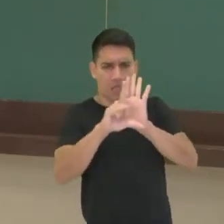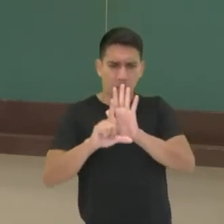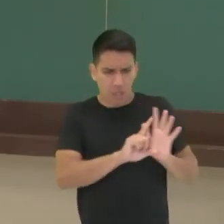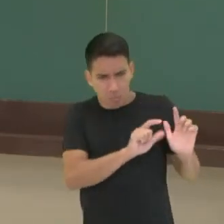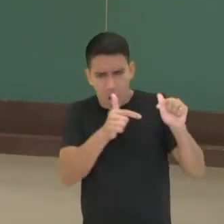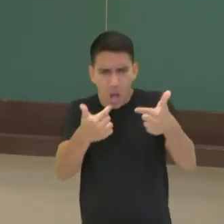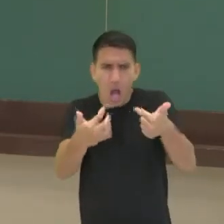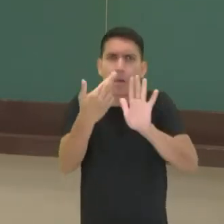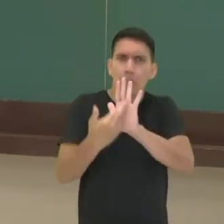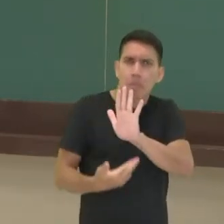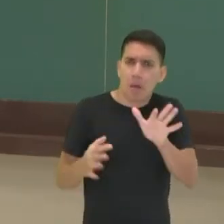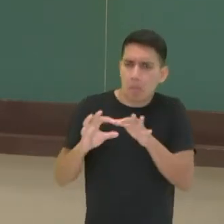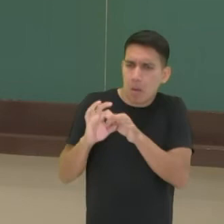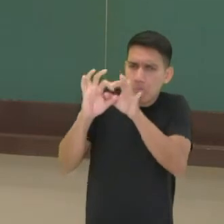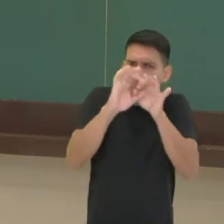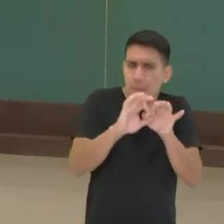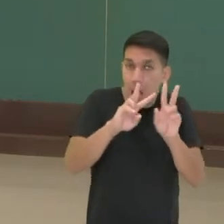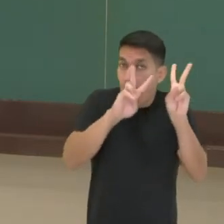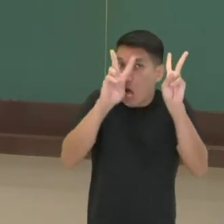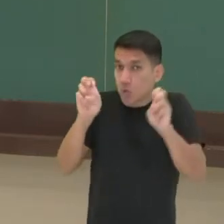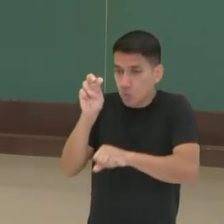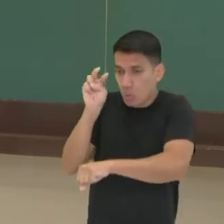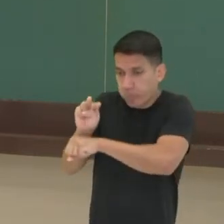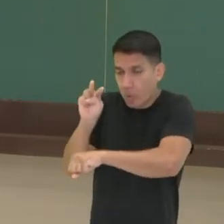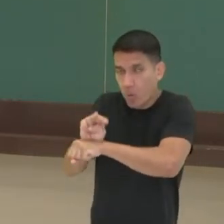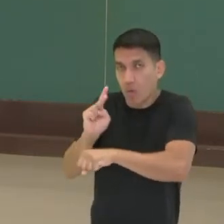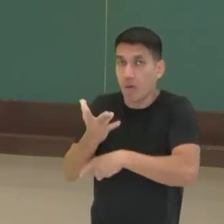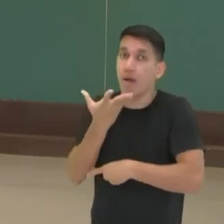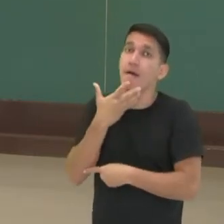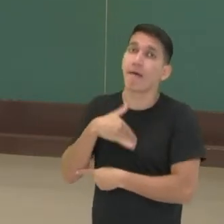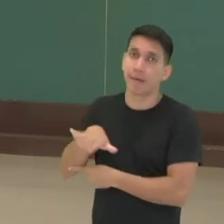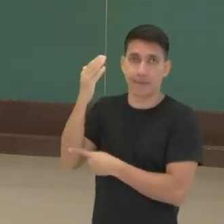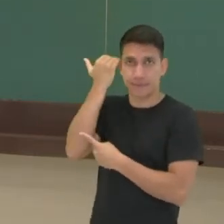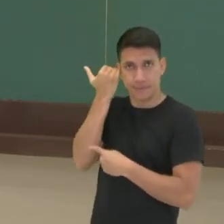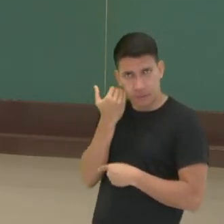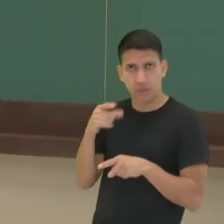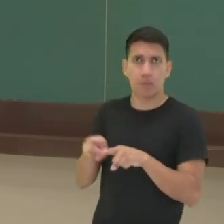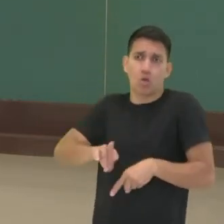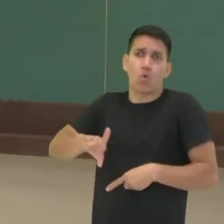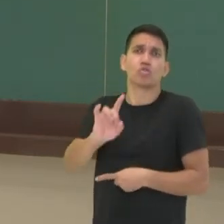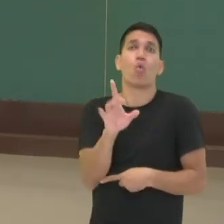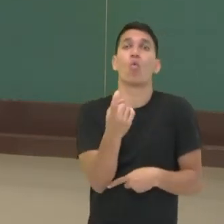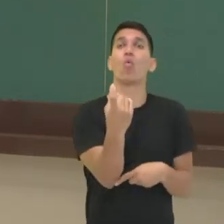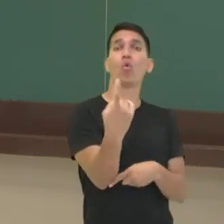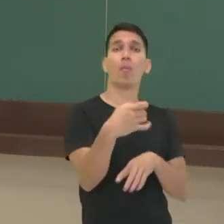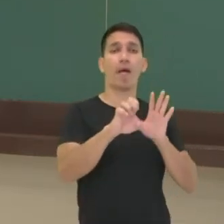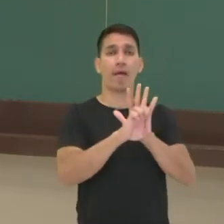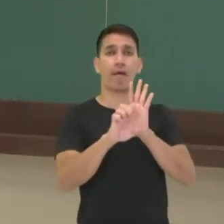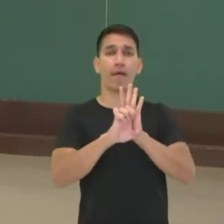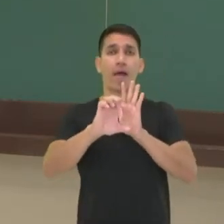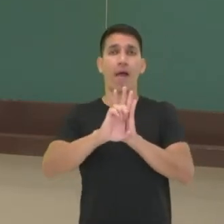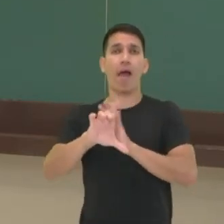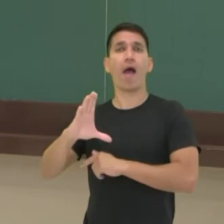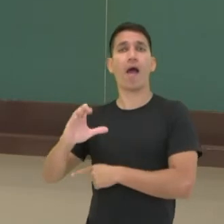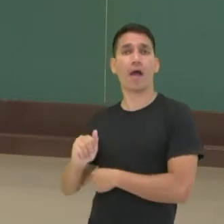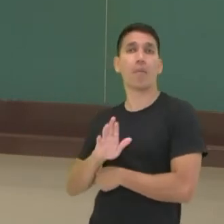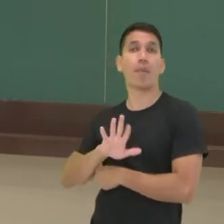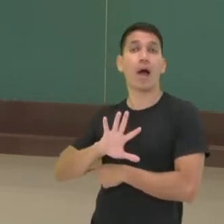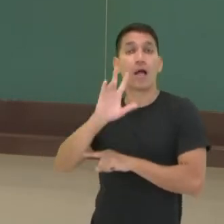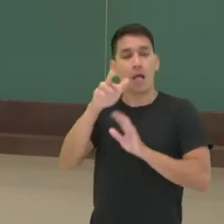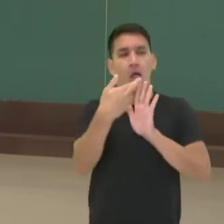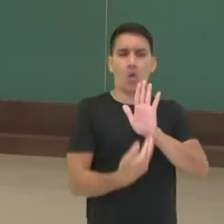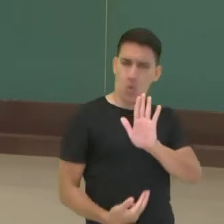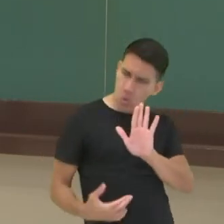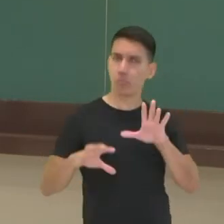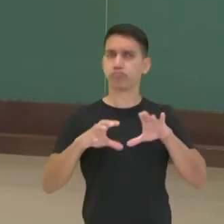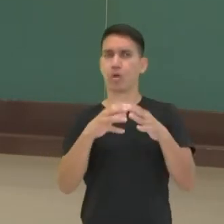diretamente à proteção da infância e da adolescência? Não é só uma, não é só o estatuto, mas são resoluções de